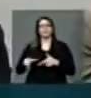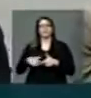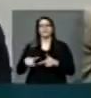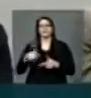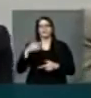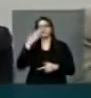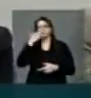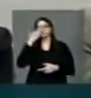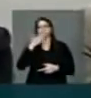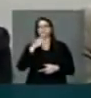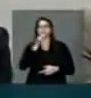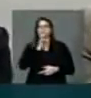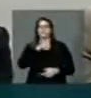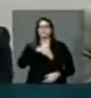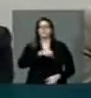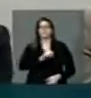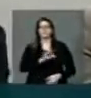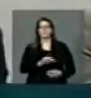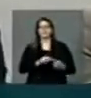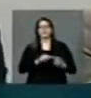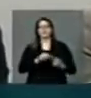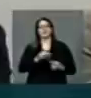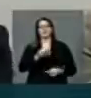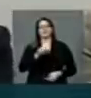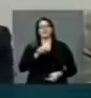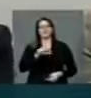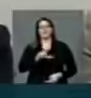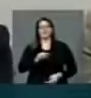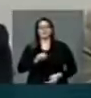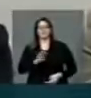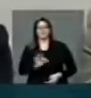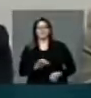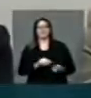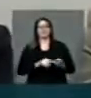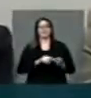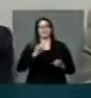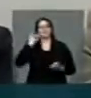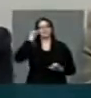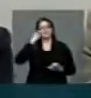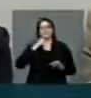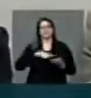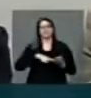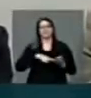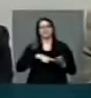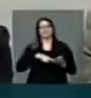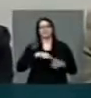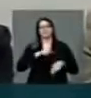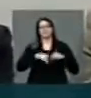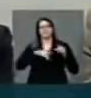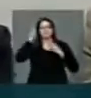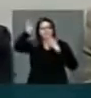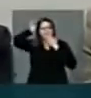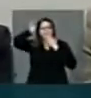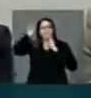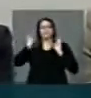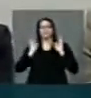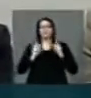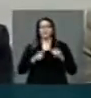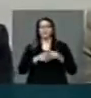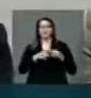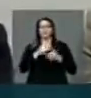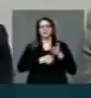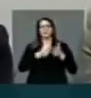o movimento sem terra tem, o movimento sem teto tem, o movimento LGBT, o movimento negro, o movimento pelos povos indígenas, todo movimento social